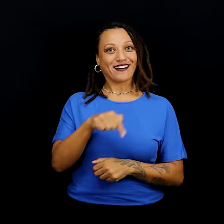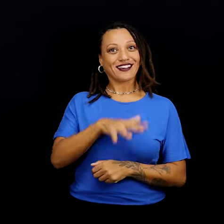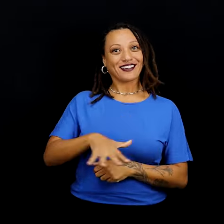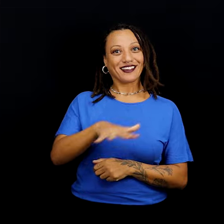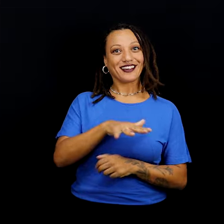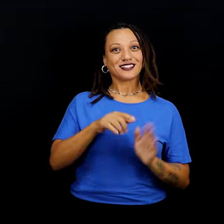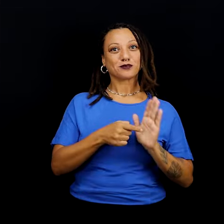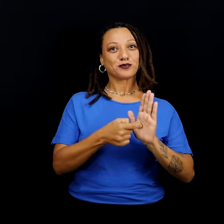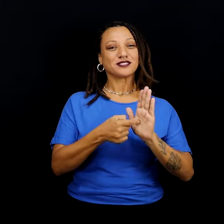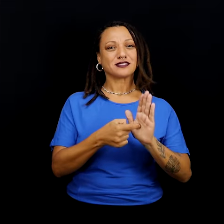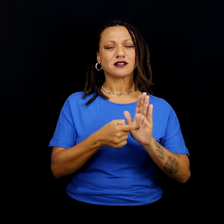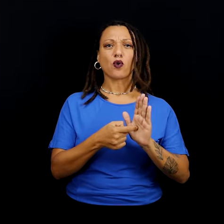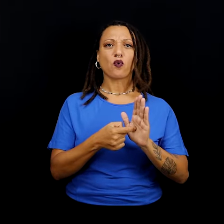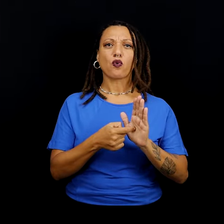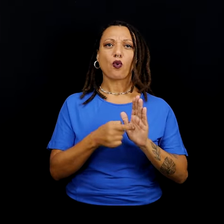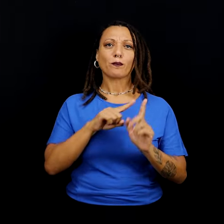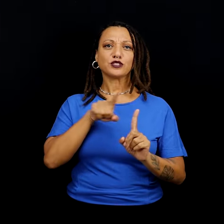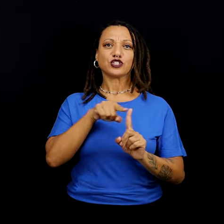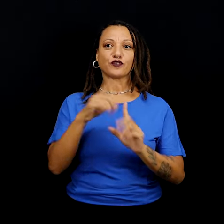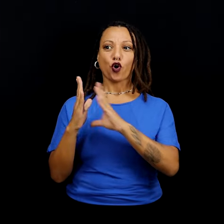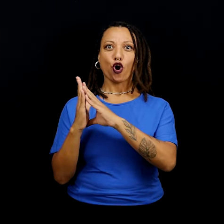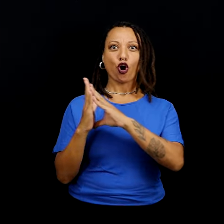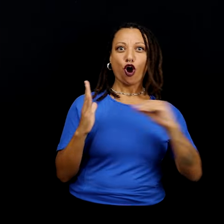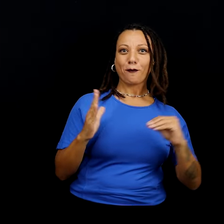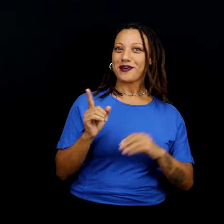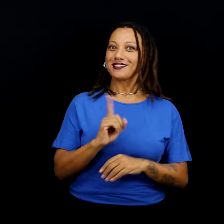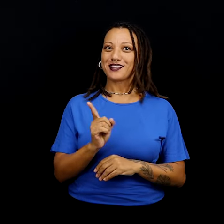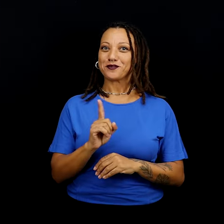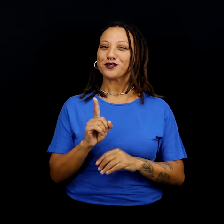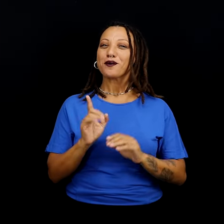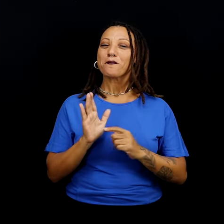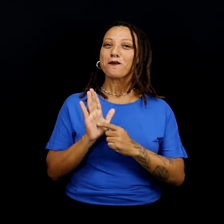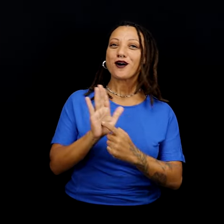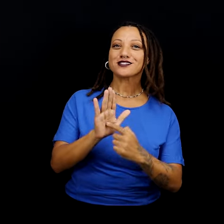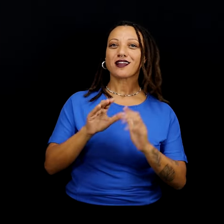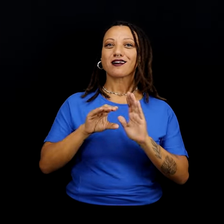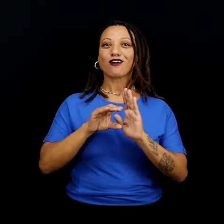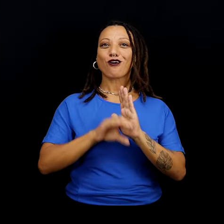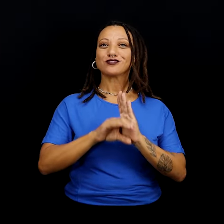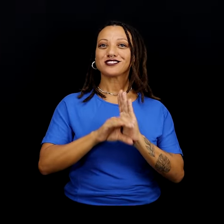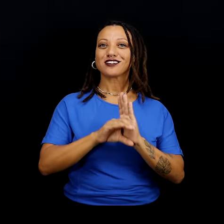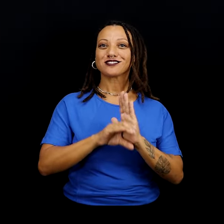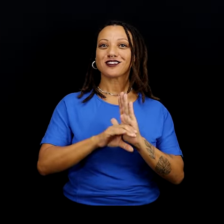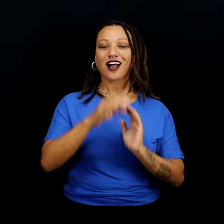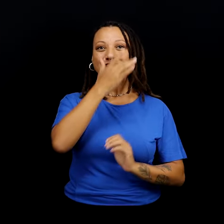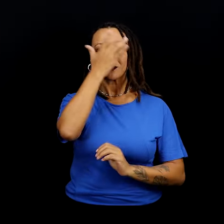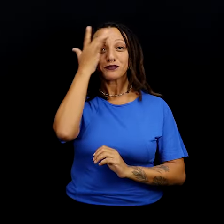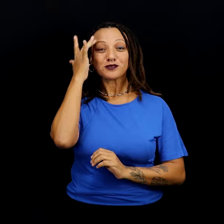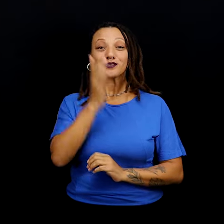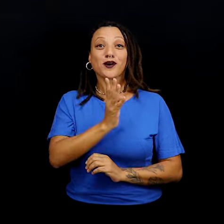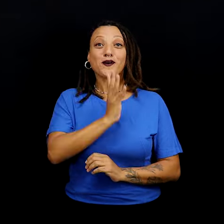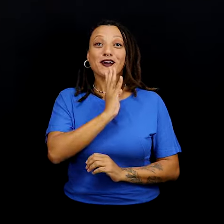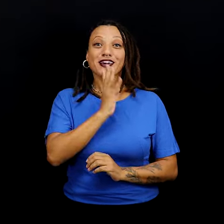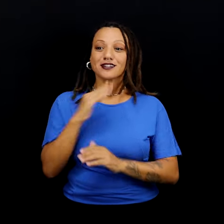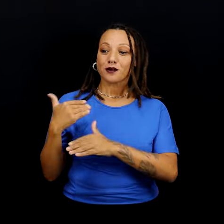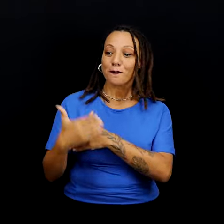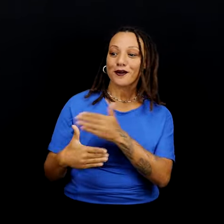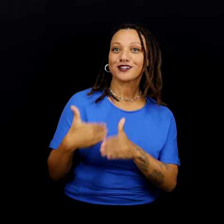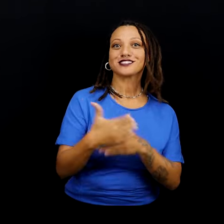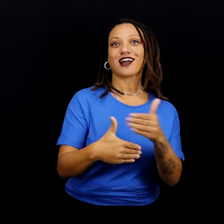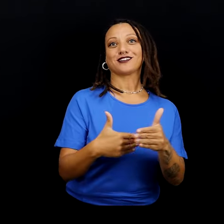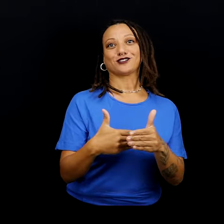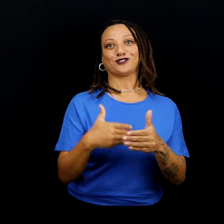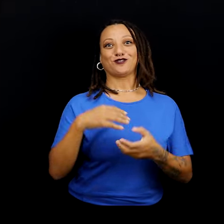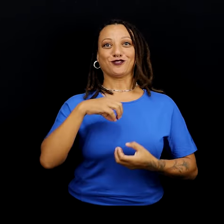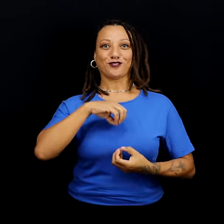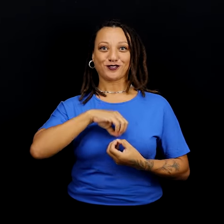nesse andar, a gente quis, de uma certa maneira, não reproduzir isso, mas conceitualmente trazer as pessoas para dentro desse